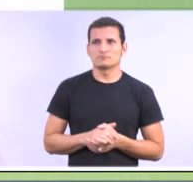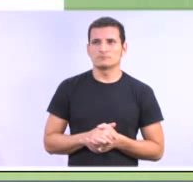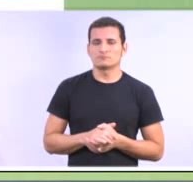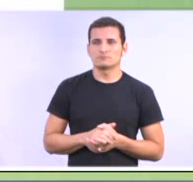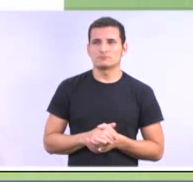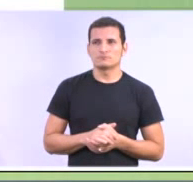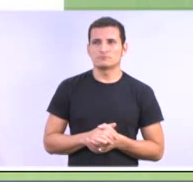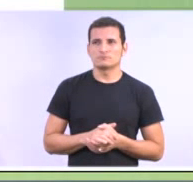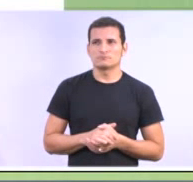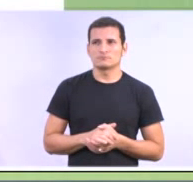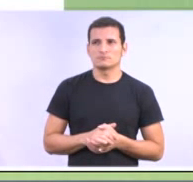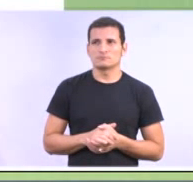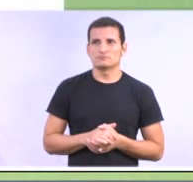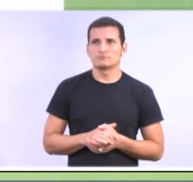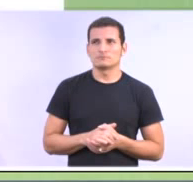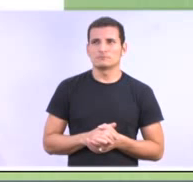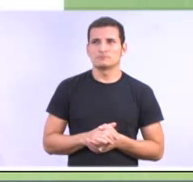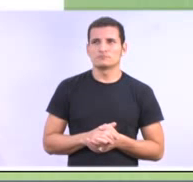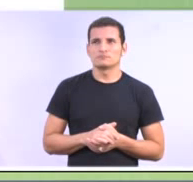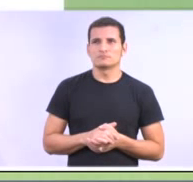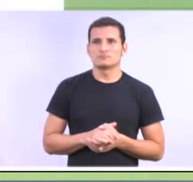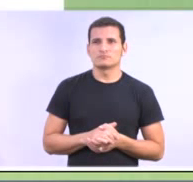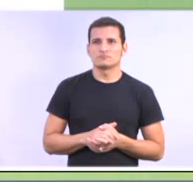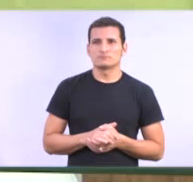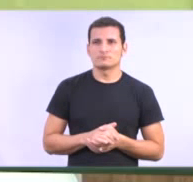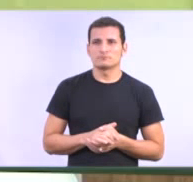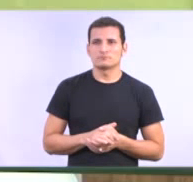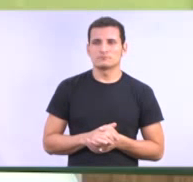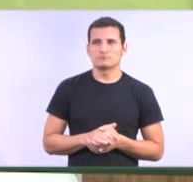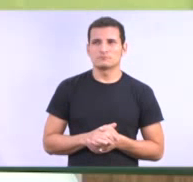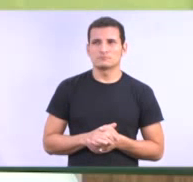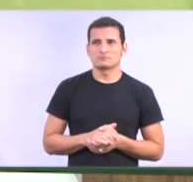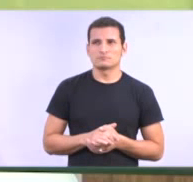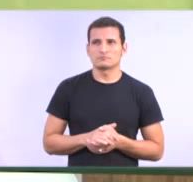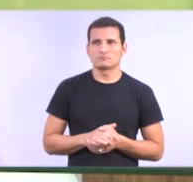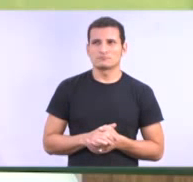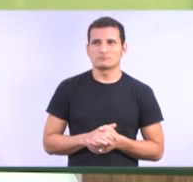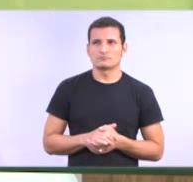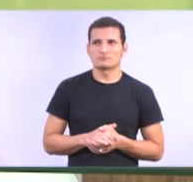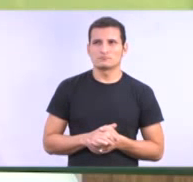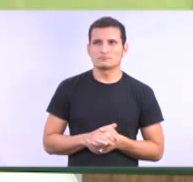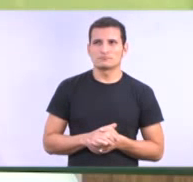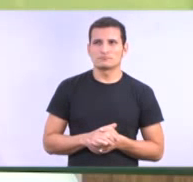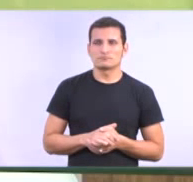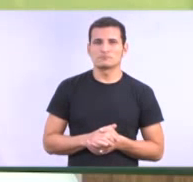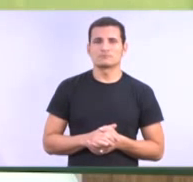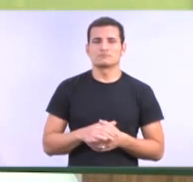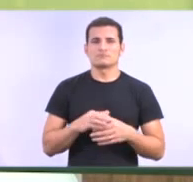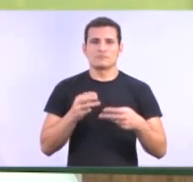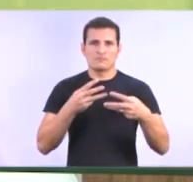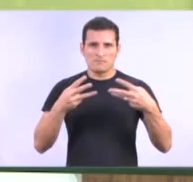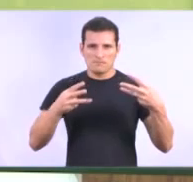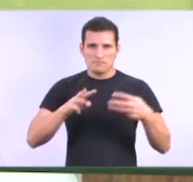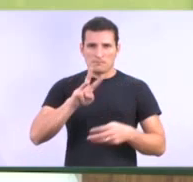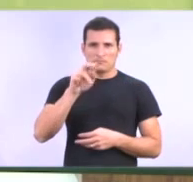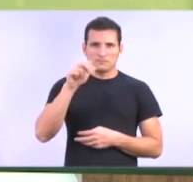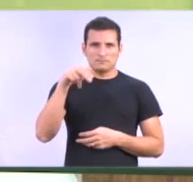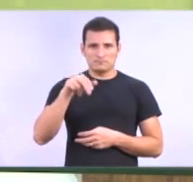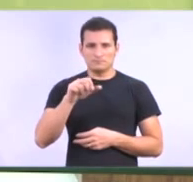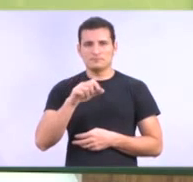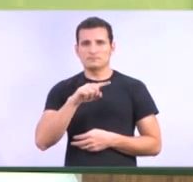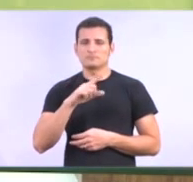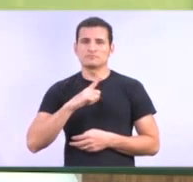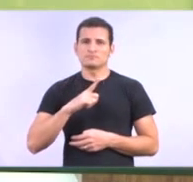num mesmo ambiente, né, professor? Isso, professor. No caso, a rede de longa distância tem também uma característica